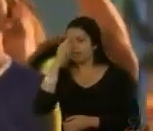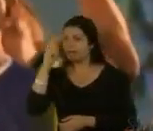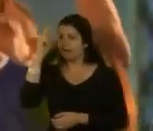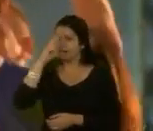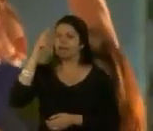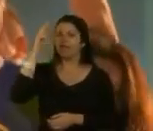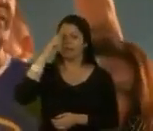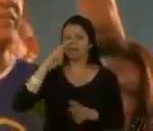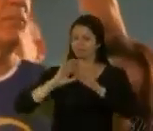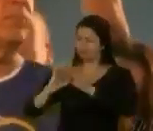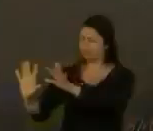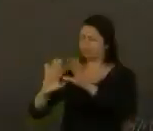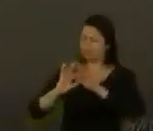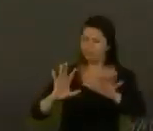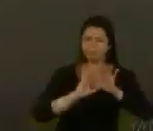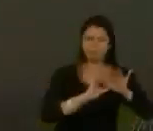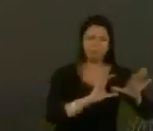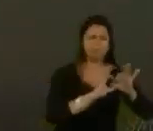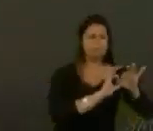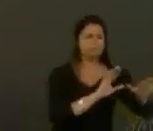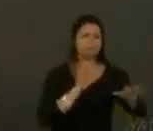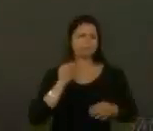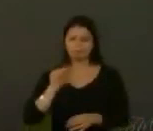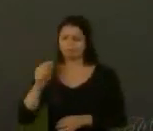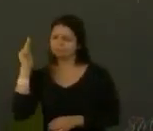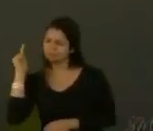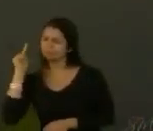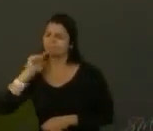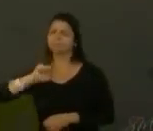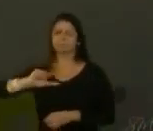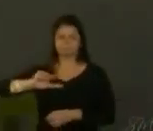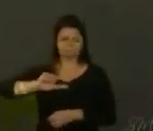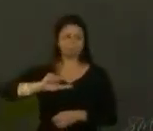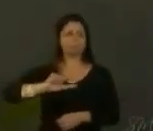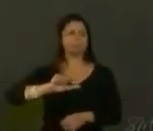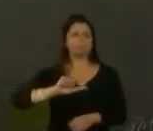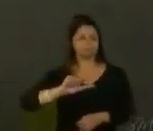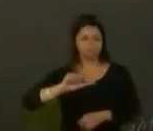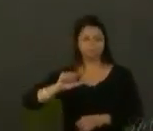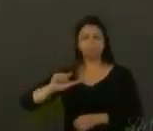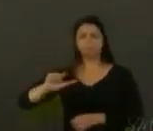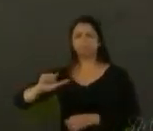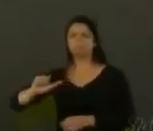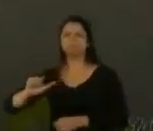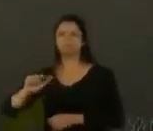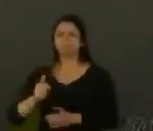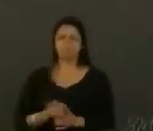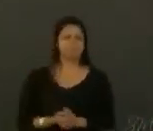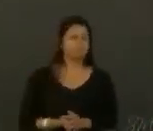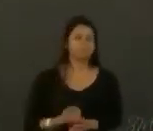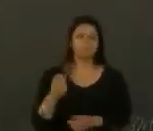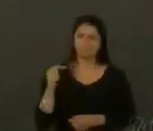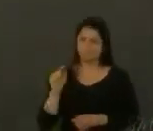de todos os livramentos que você já passou. Nem era